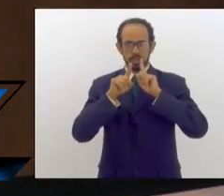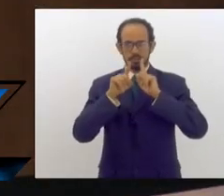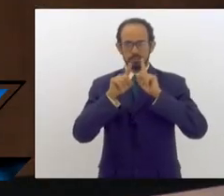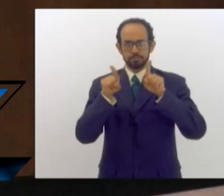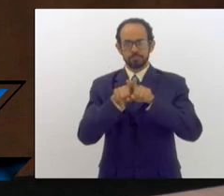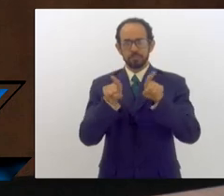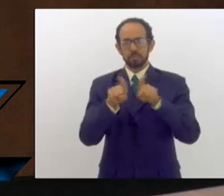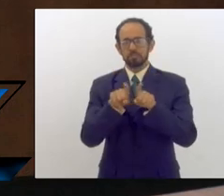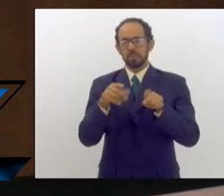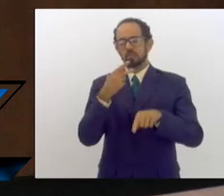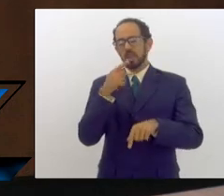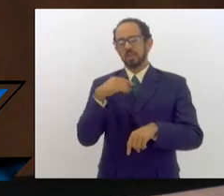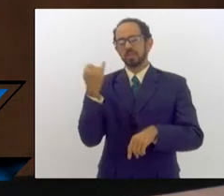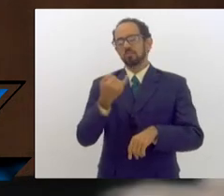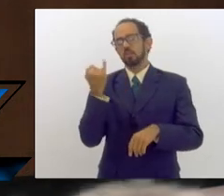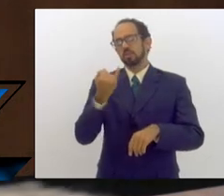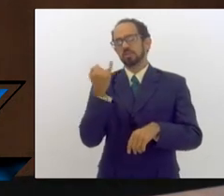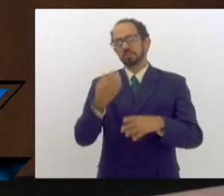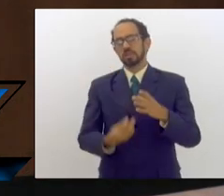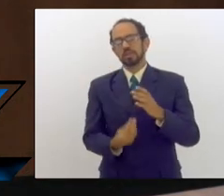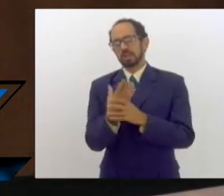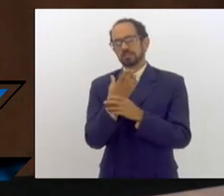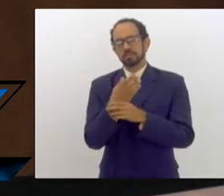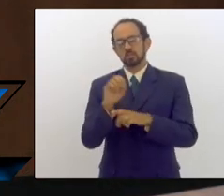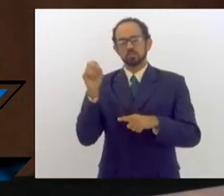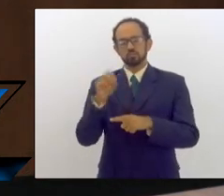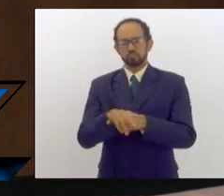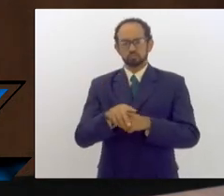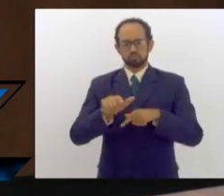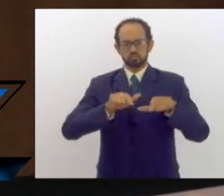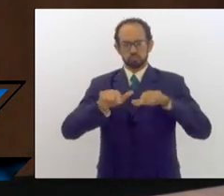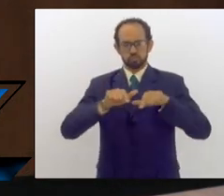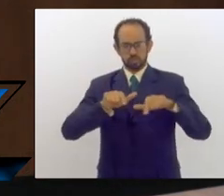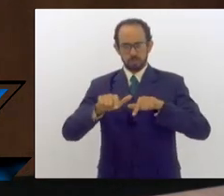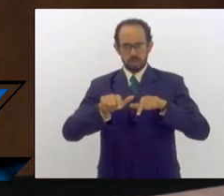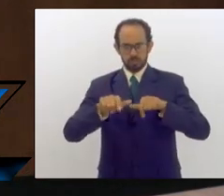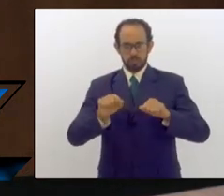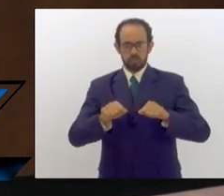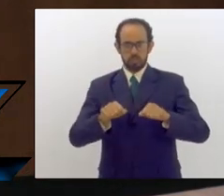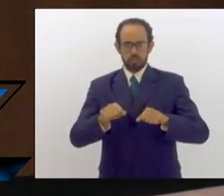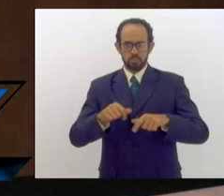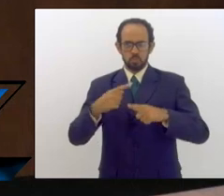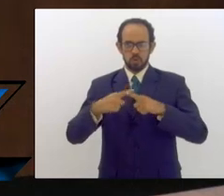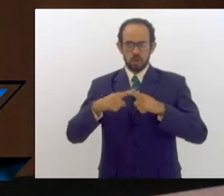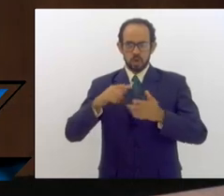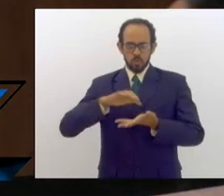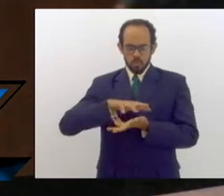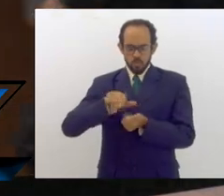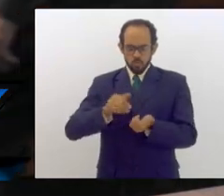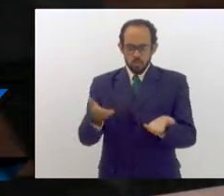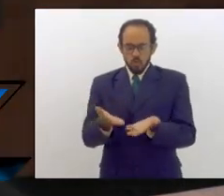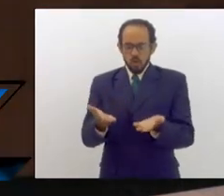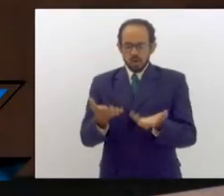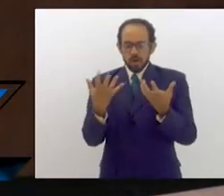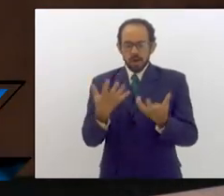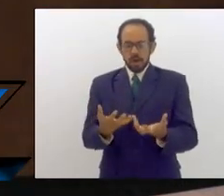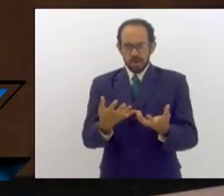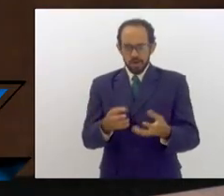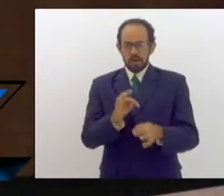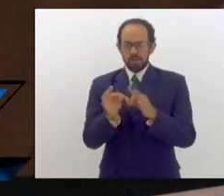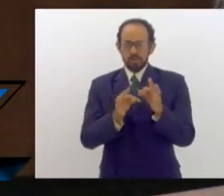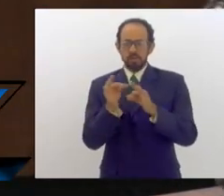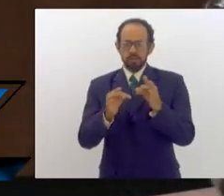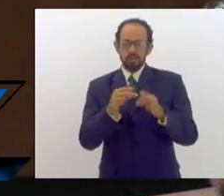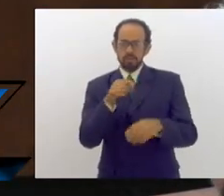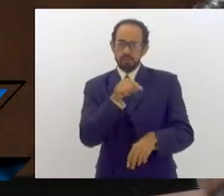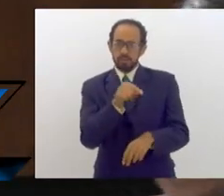importância das Gerações de emprego e o mundo hoje corre atrás de tecnologia e esse serviço